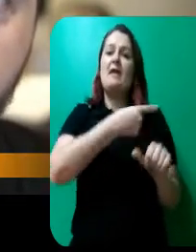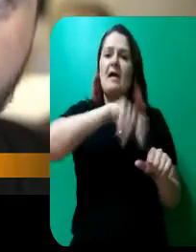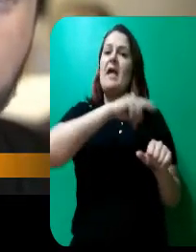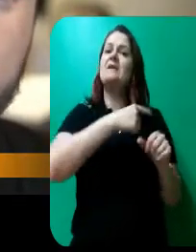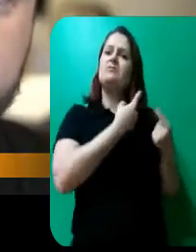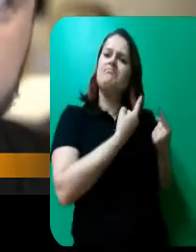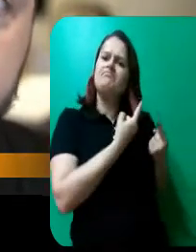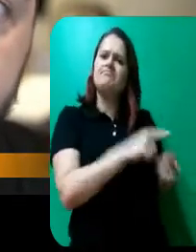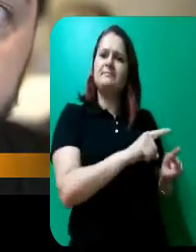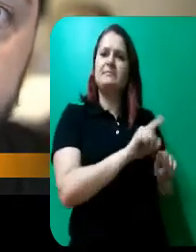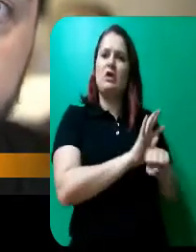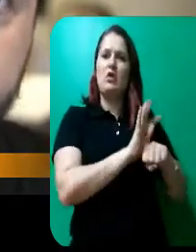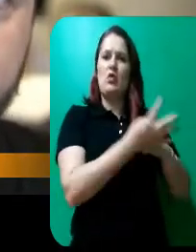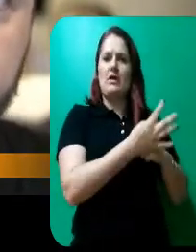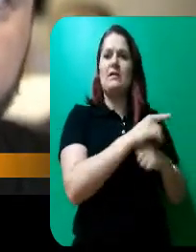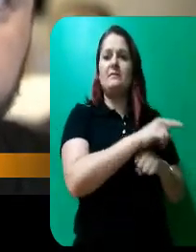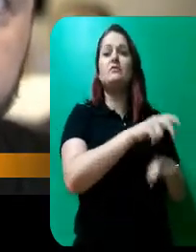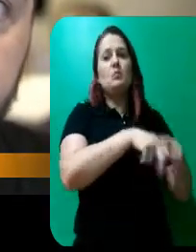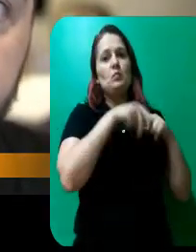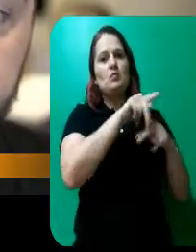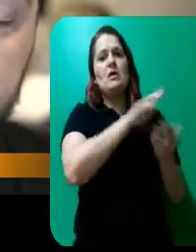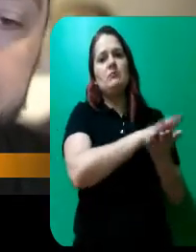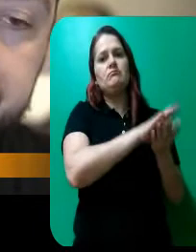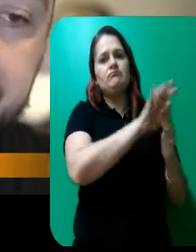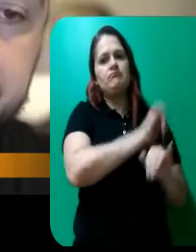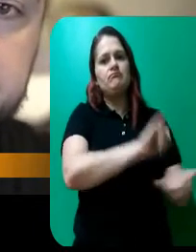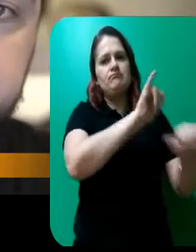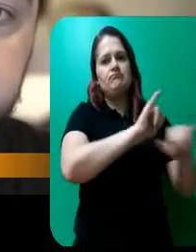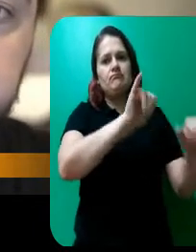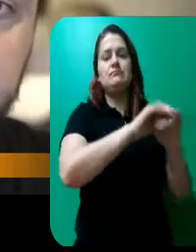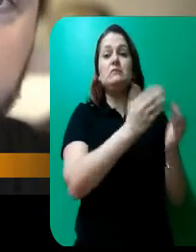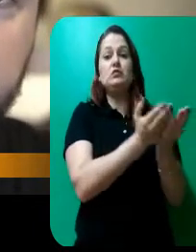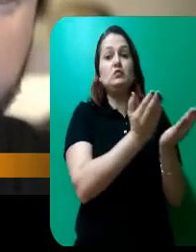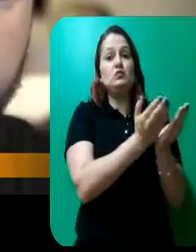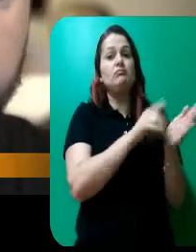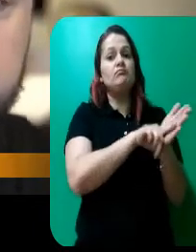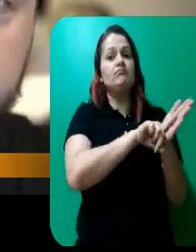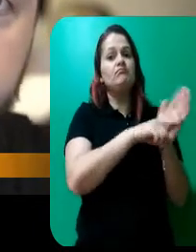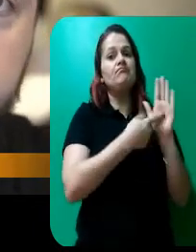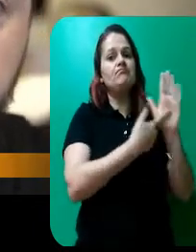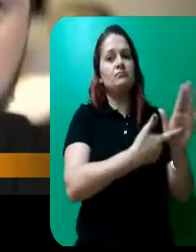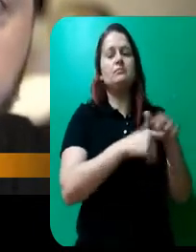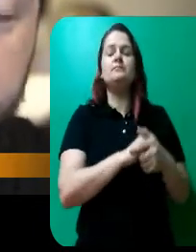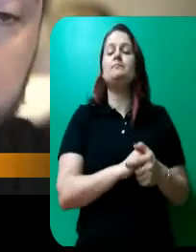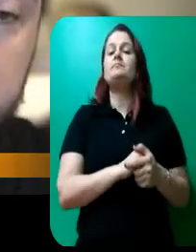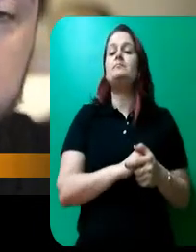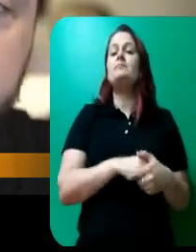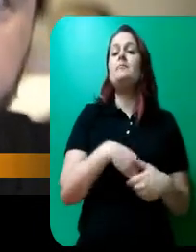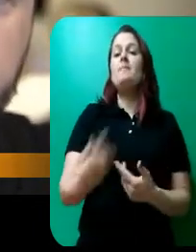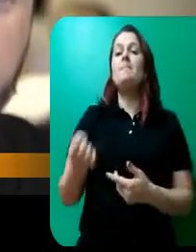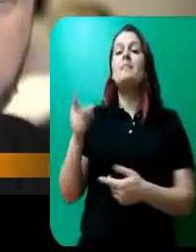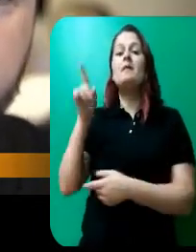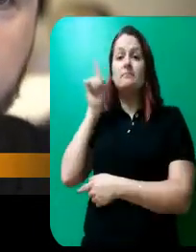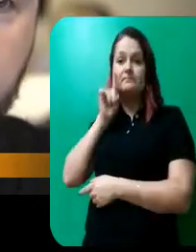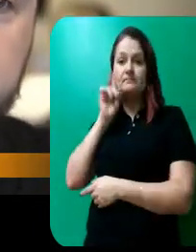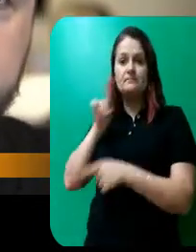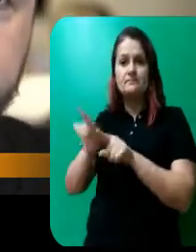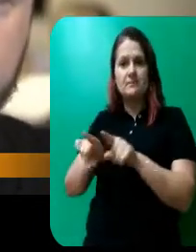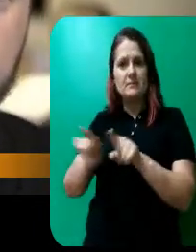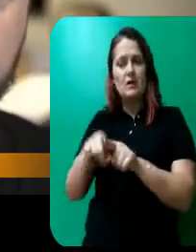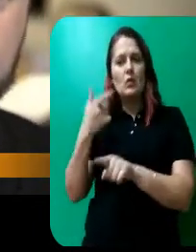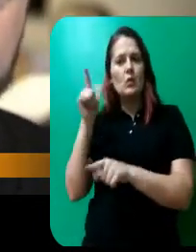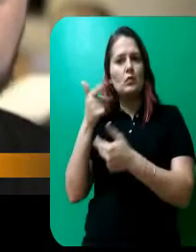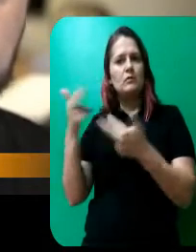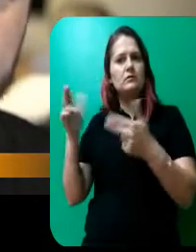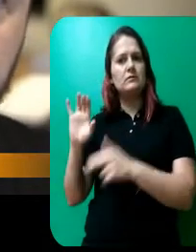agora, com base nesse estudo. E a gente vai ver o que esse estudo revela. Nos Estados Unidos, uma outra coisa que aconteceu é quando a gente